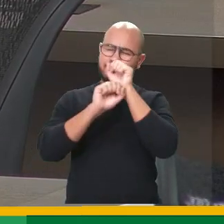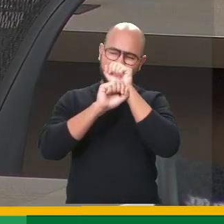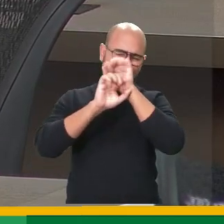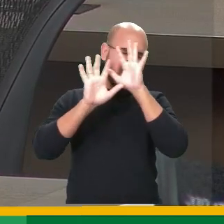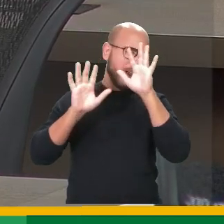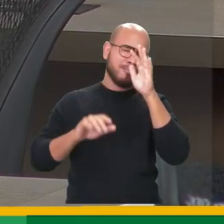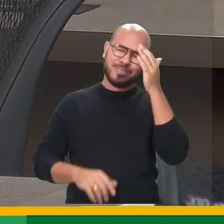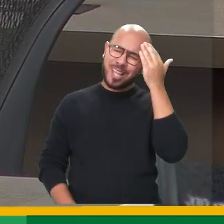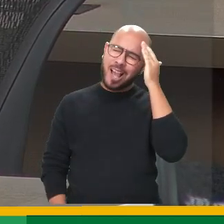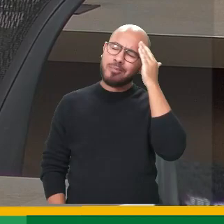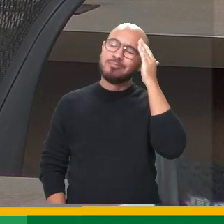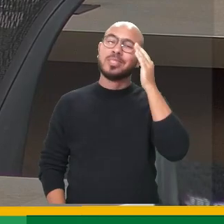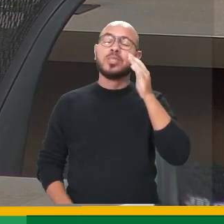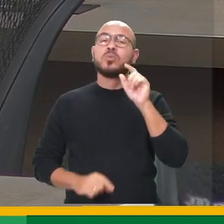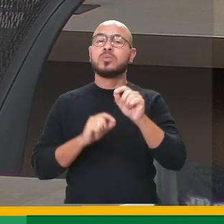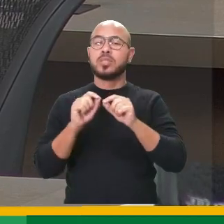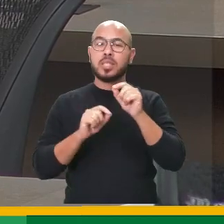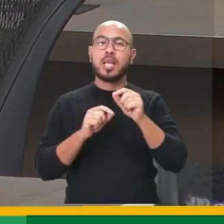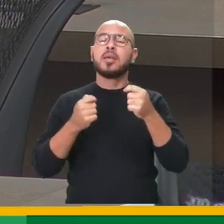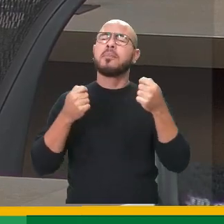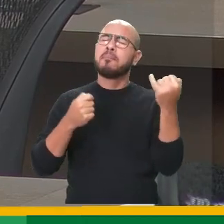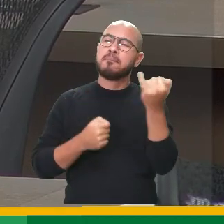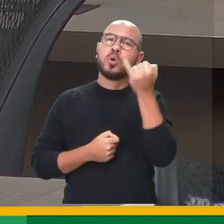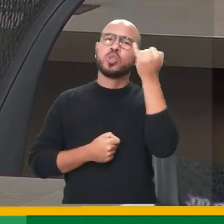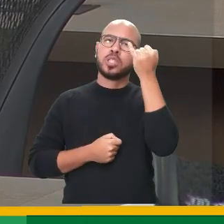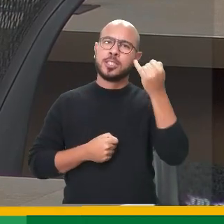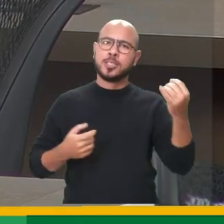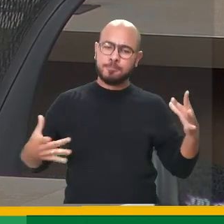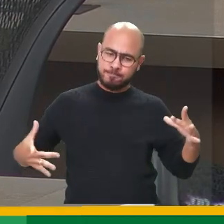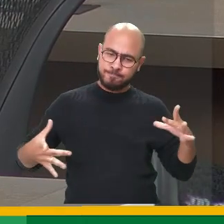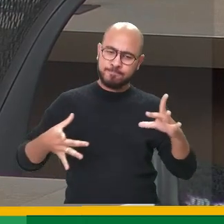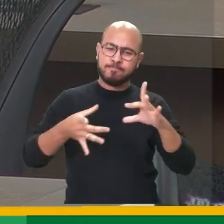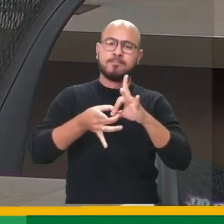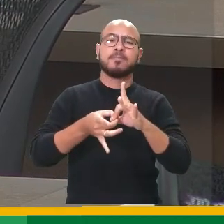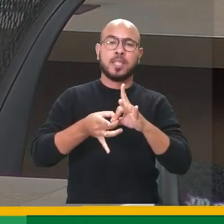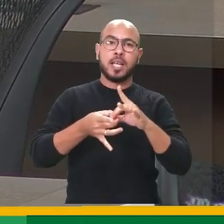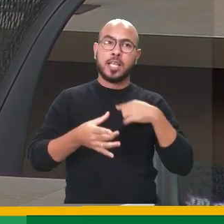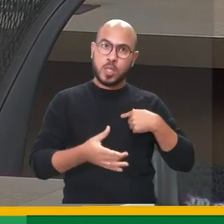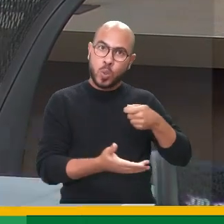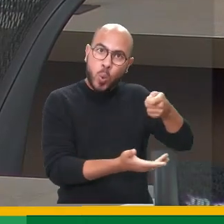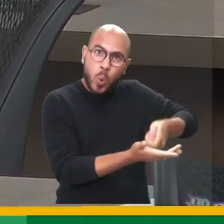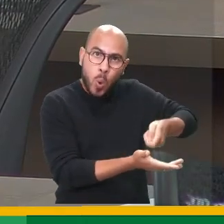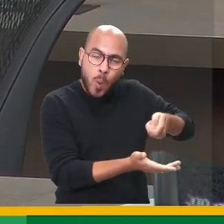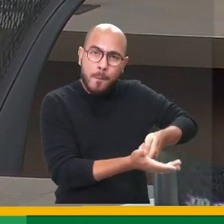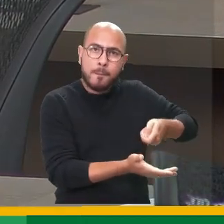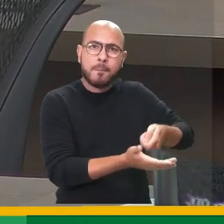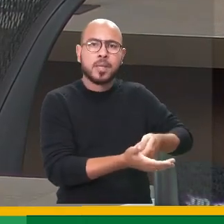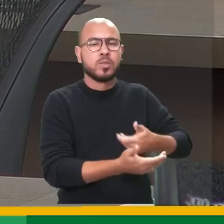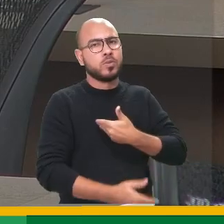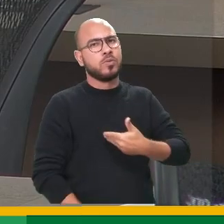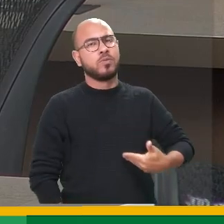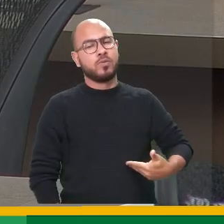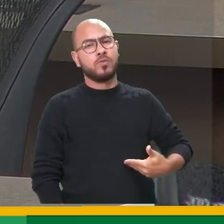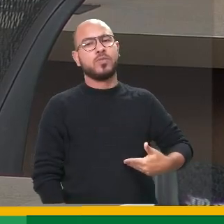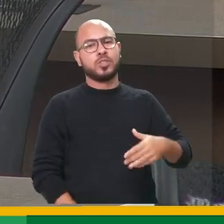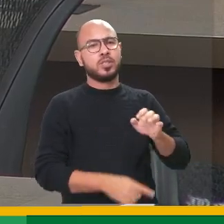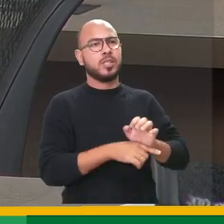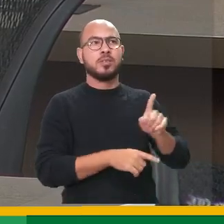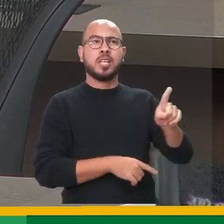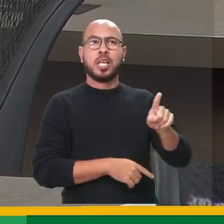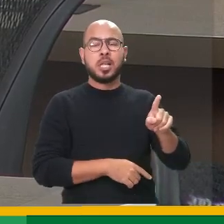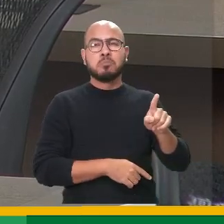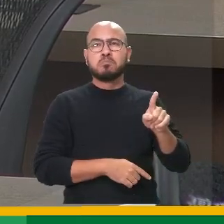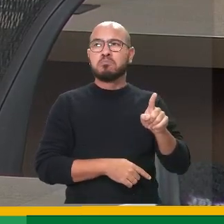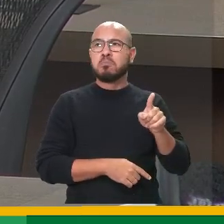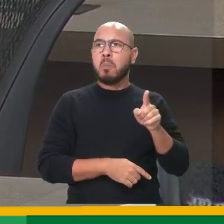importância dessa aproximação E tem cobrado disso do Governo do Estado que infelizmente não tem me escutado uma